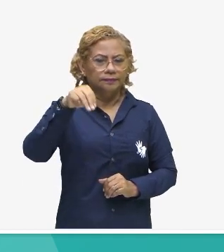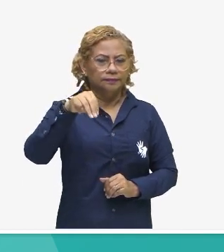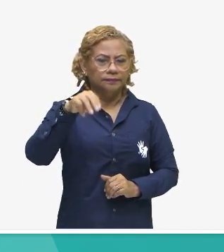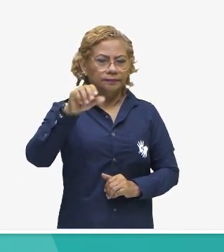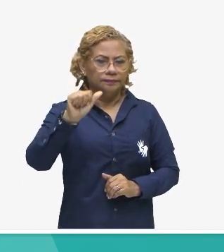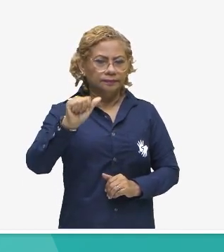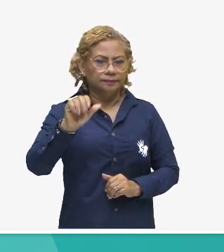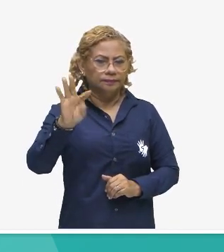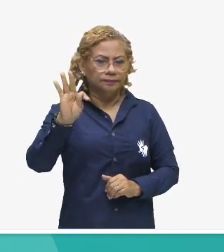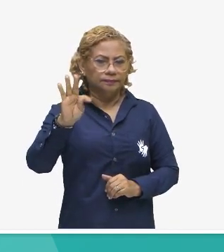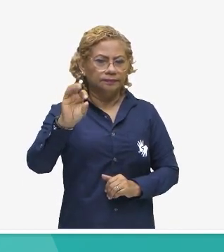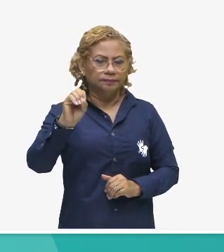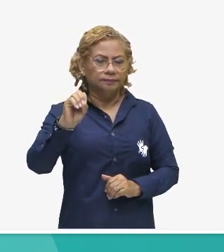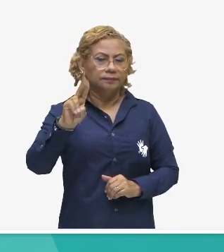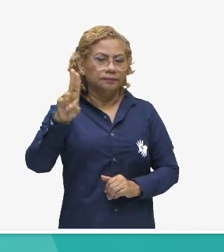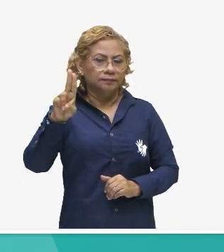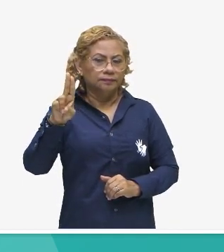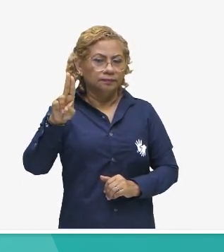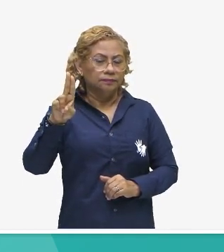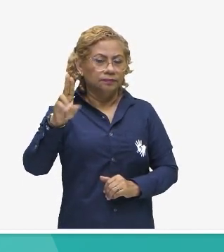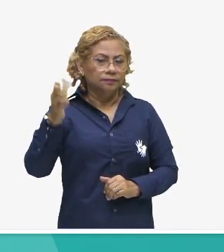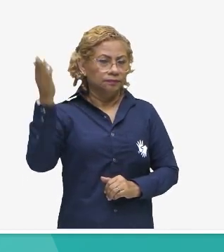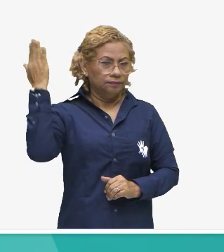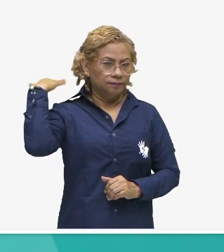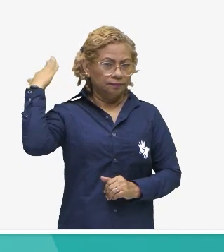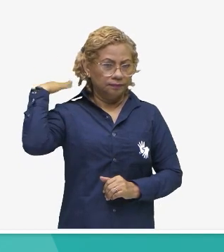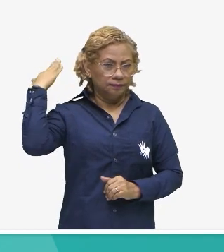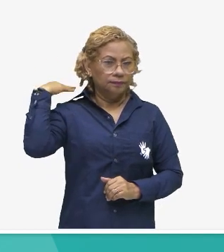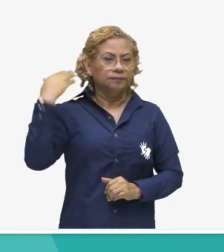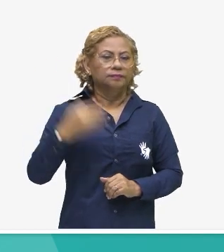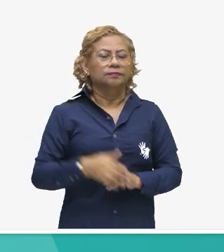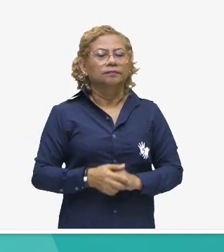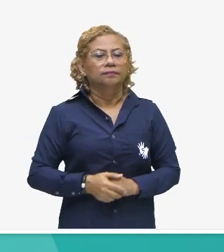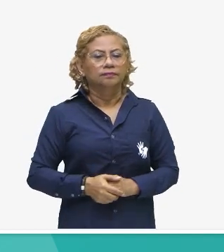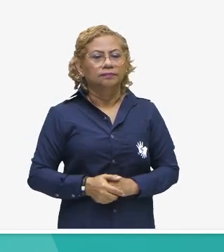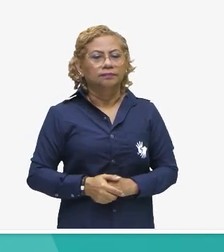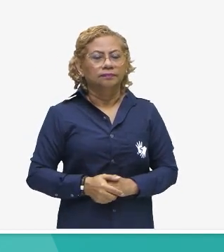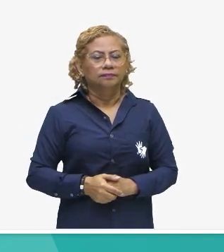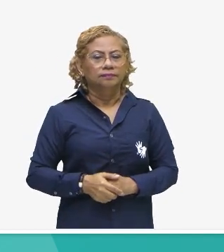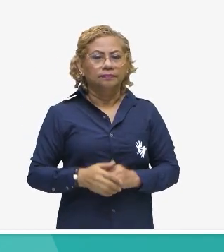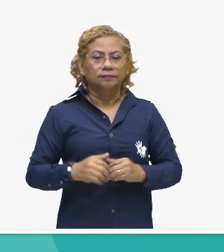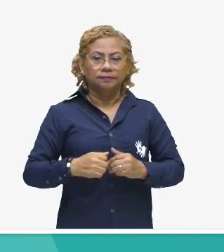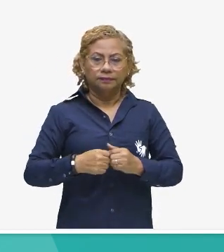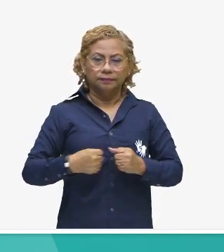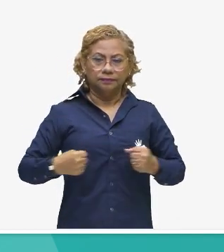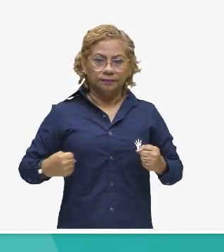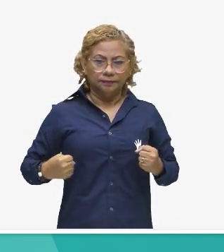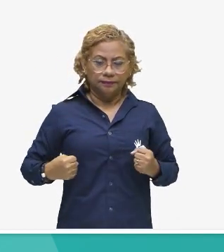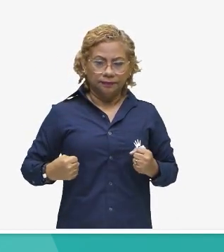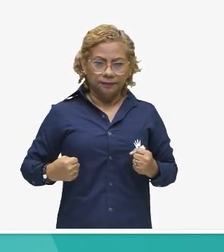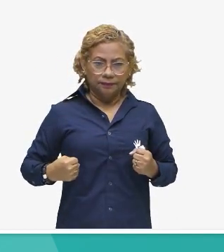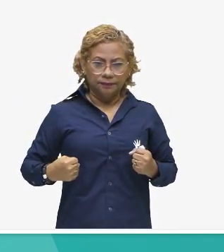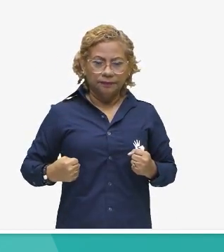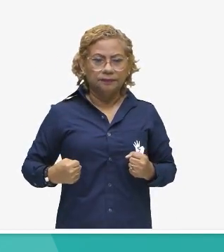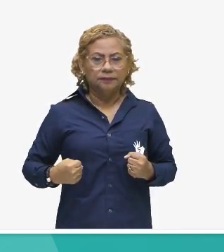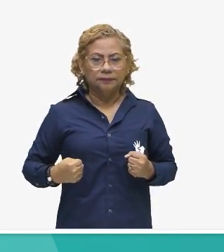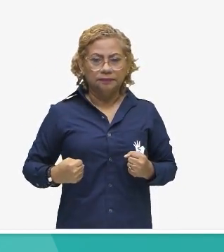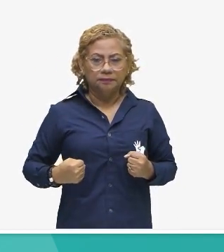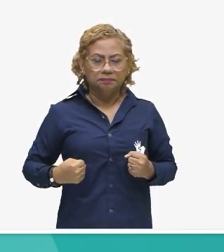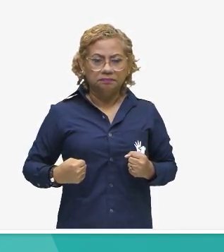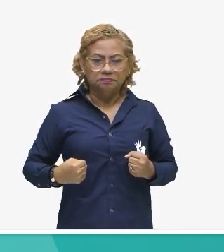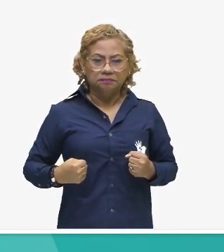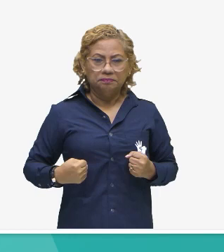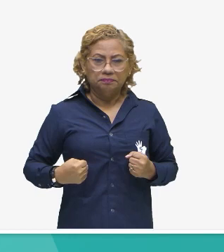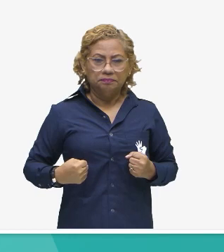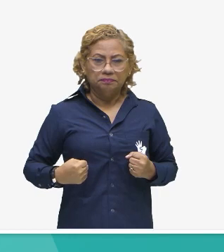já aconteceu, essa ação, né? E, naturalmente, nada encontrou. Então, nós temos 3